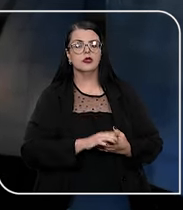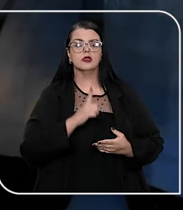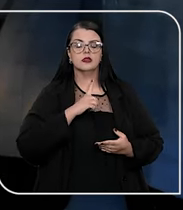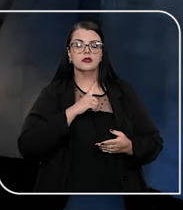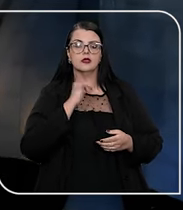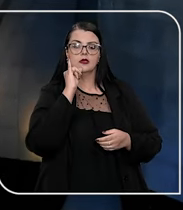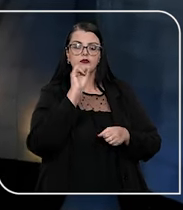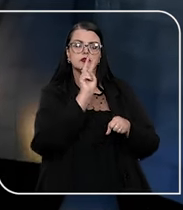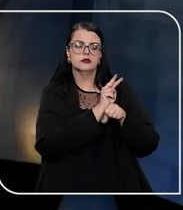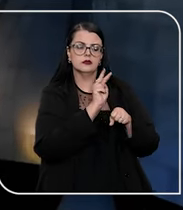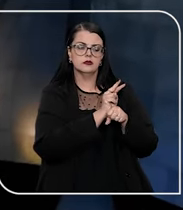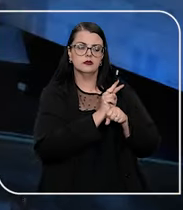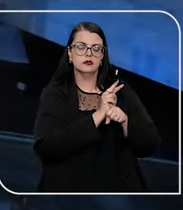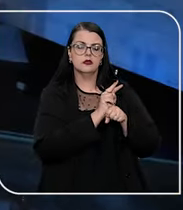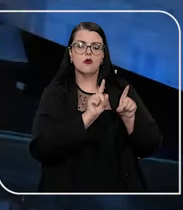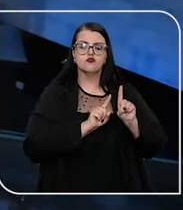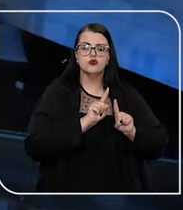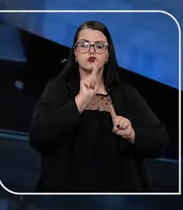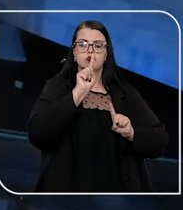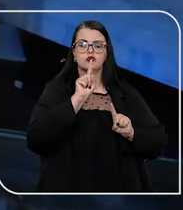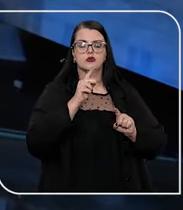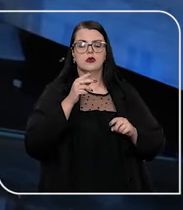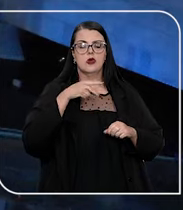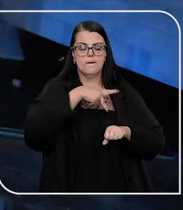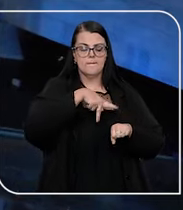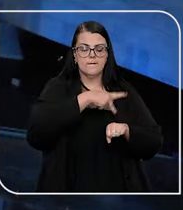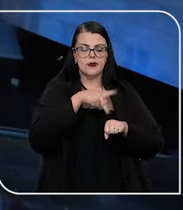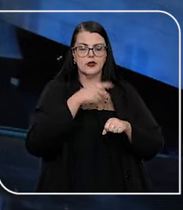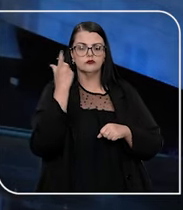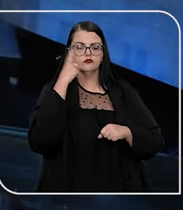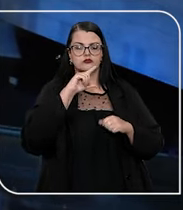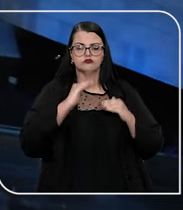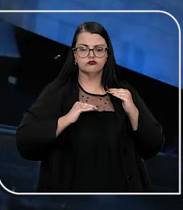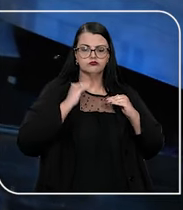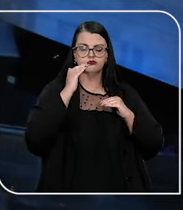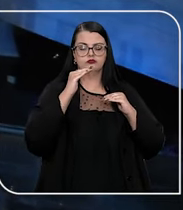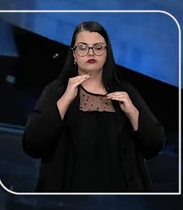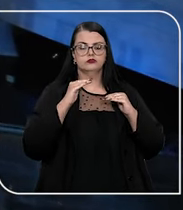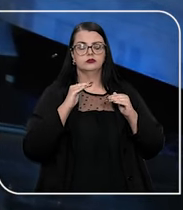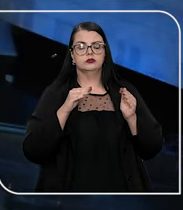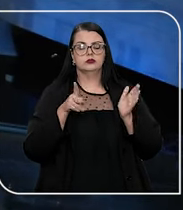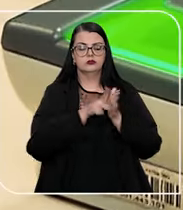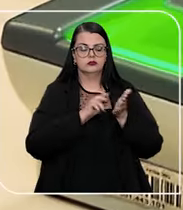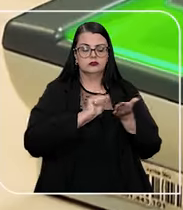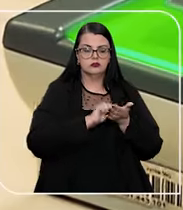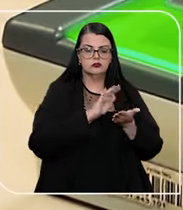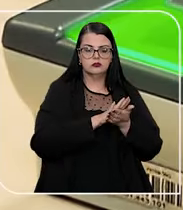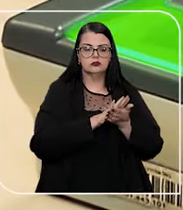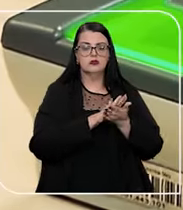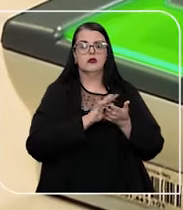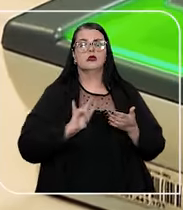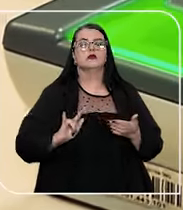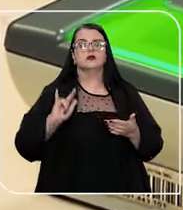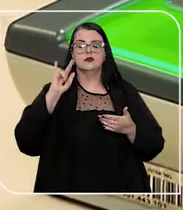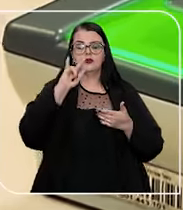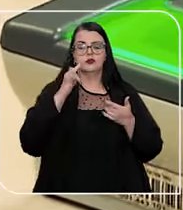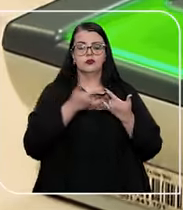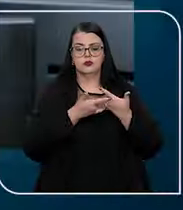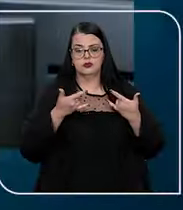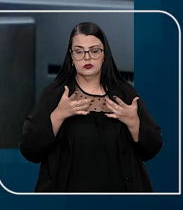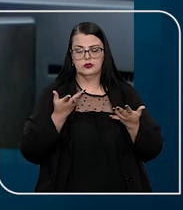porque ela prevê a competência concorrente entre os países para suprir a autorização para emissão de passaporte